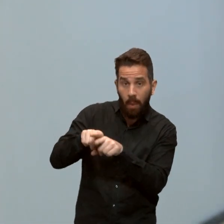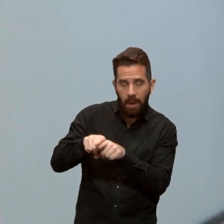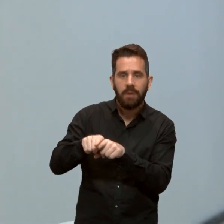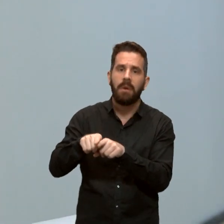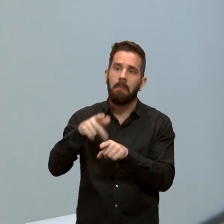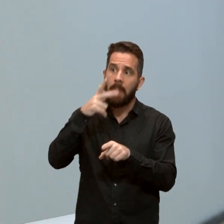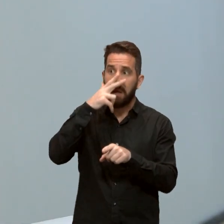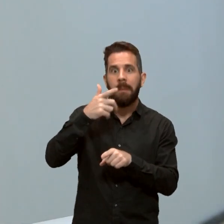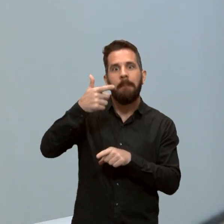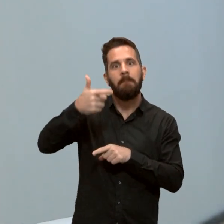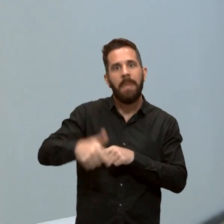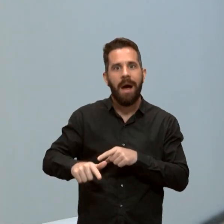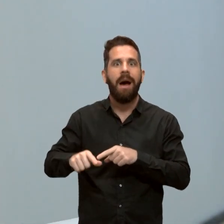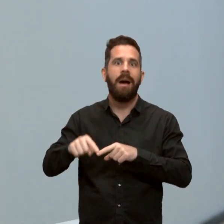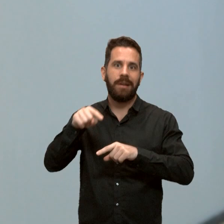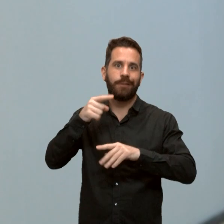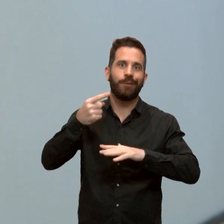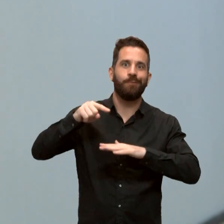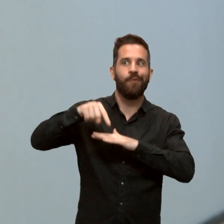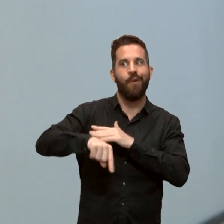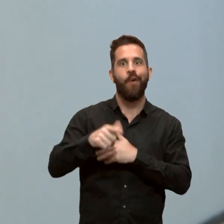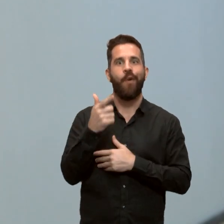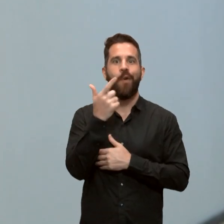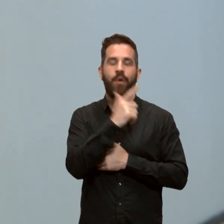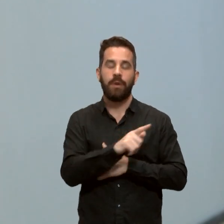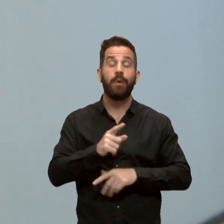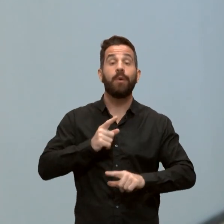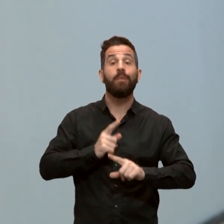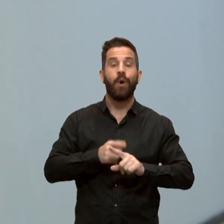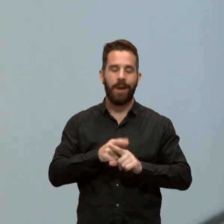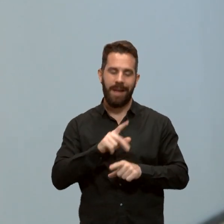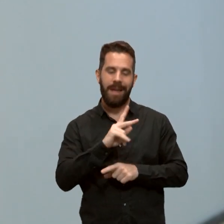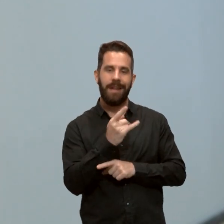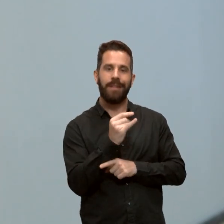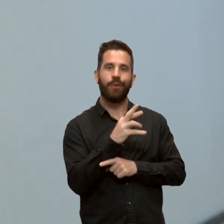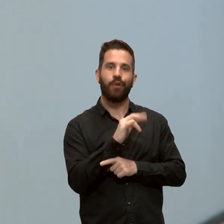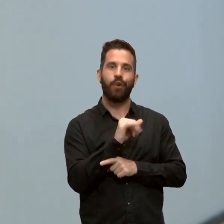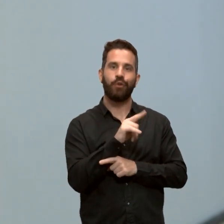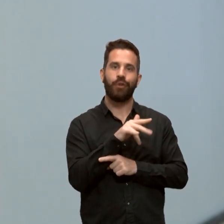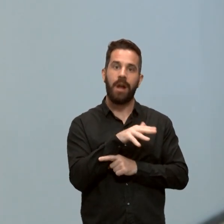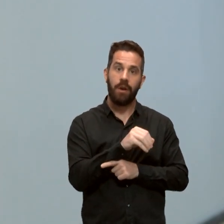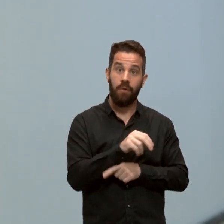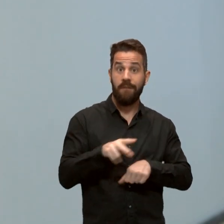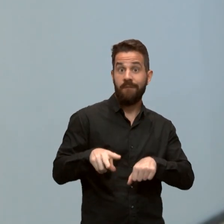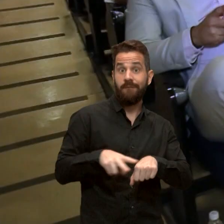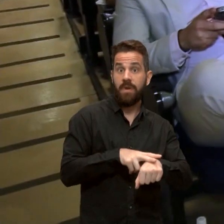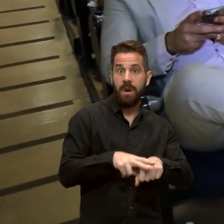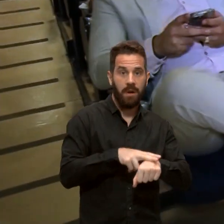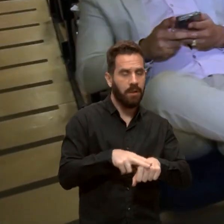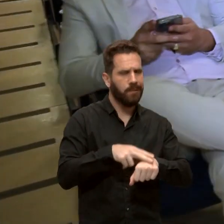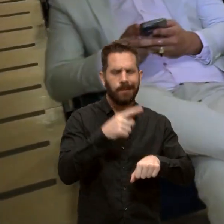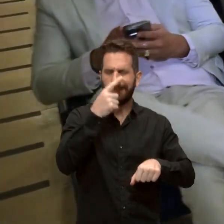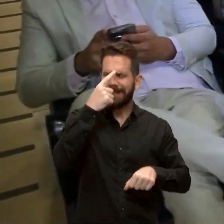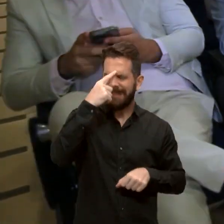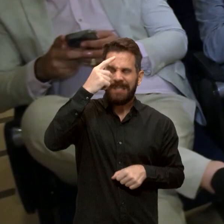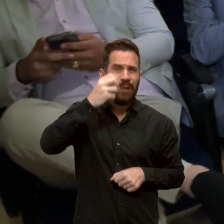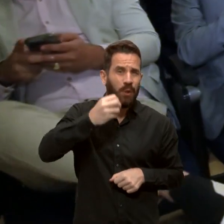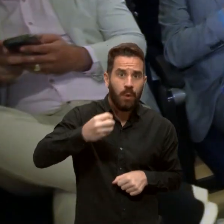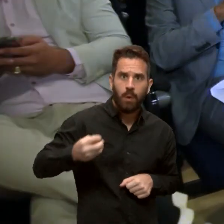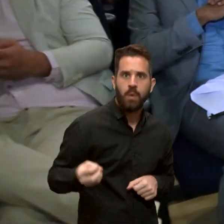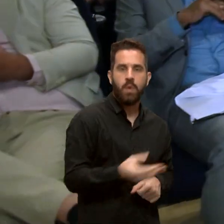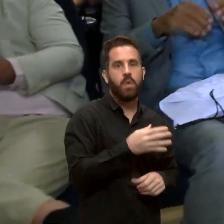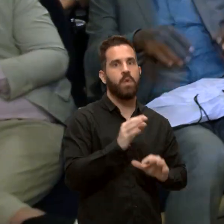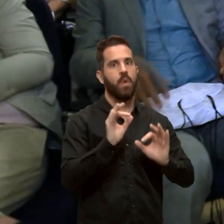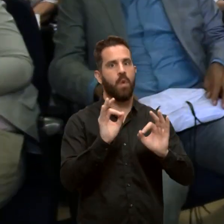além, não? Um salto mais, assim, porque o hidrogênio verde é um tema muito inovador, não?